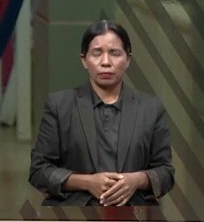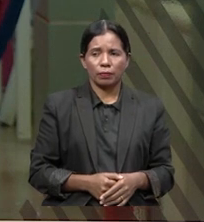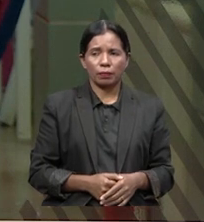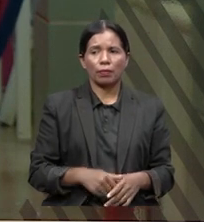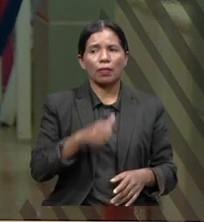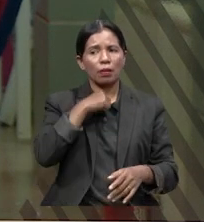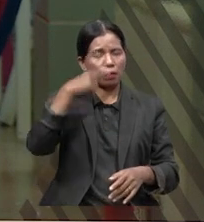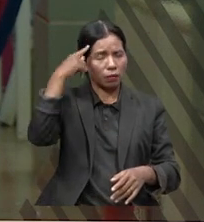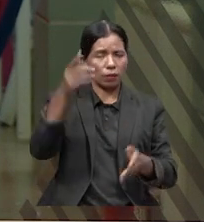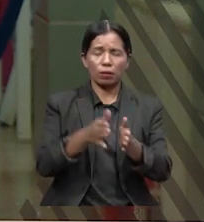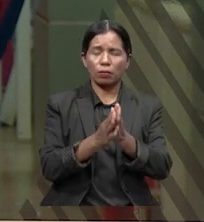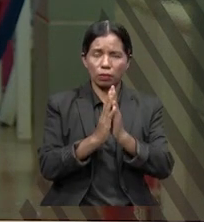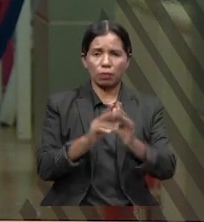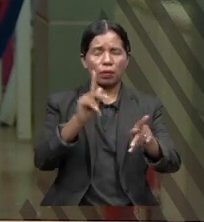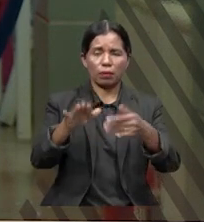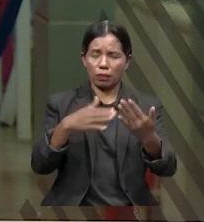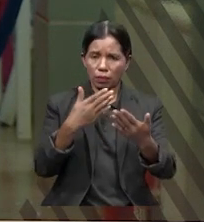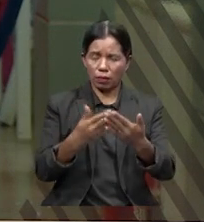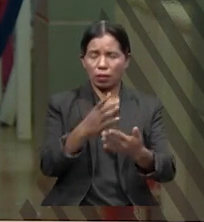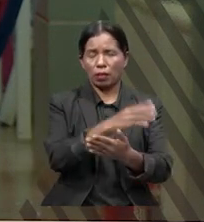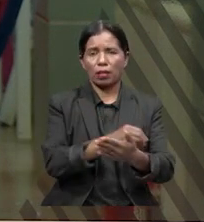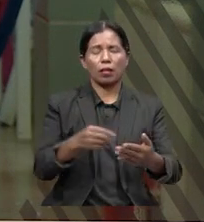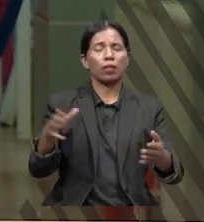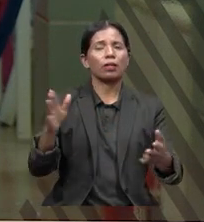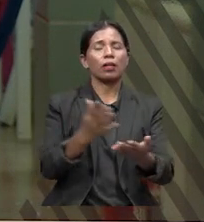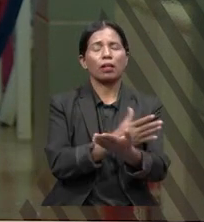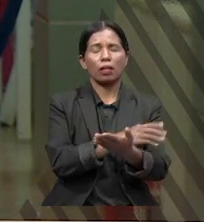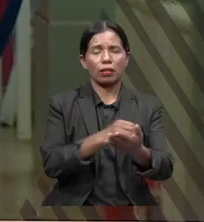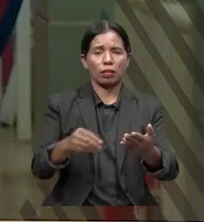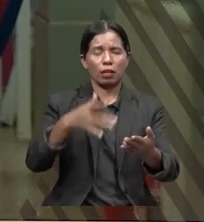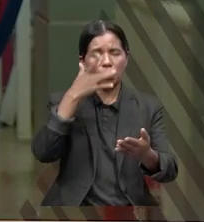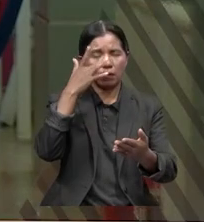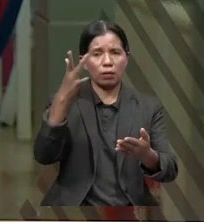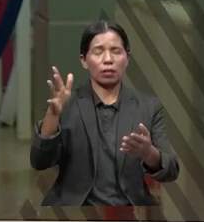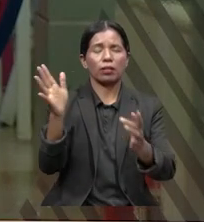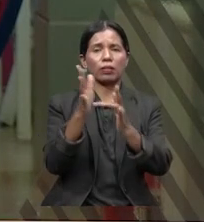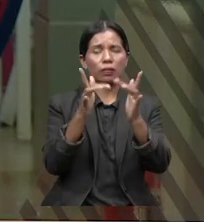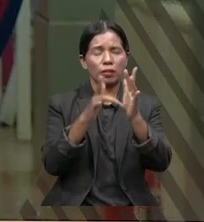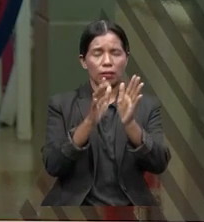Pa Francisco Russo ba sacerdote sira atuha claque no hamorin evangelho.